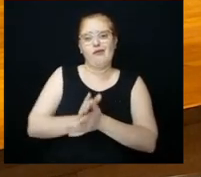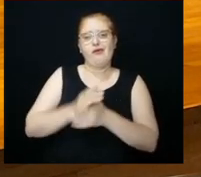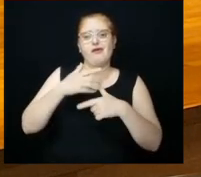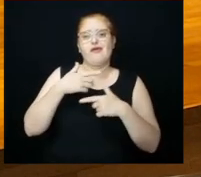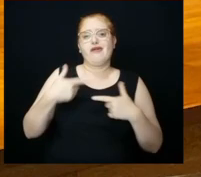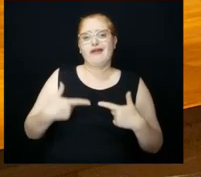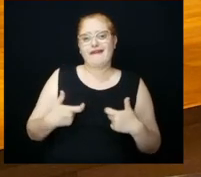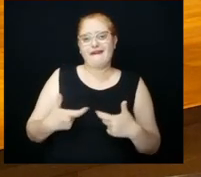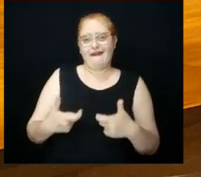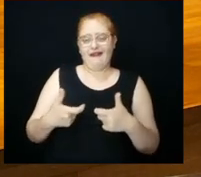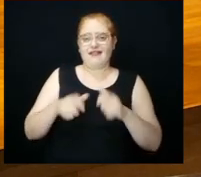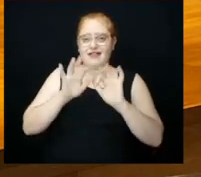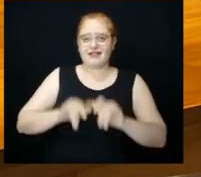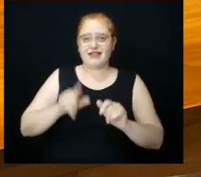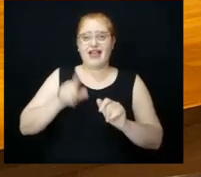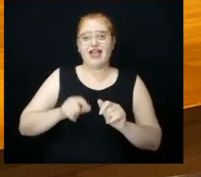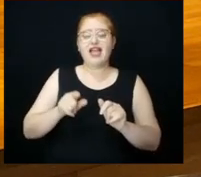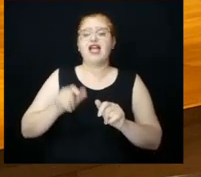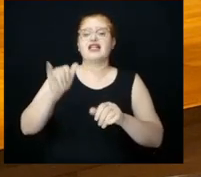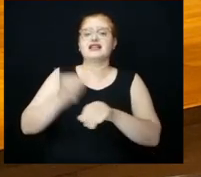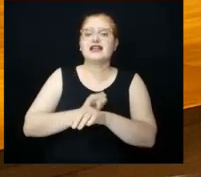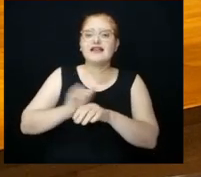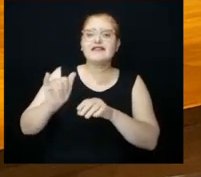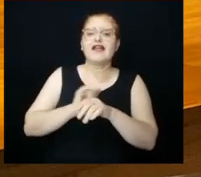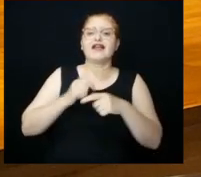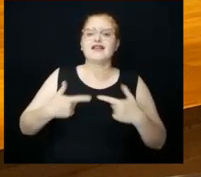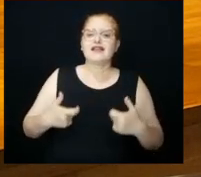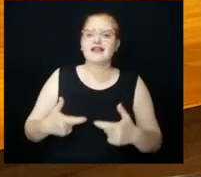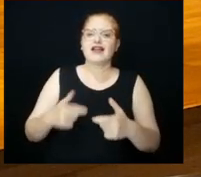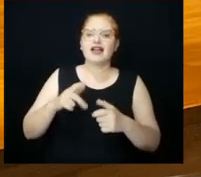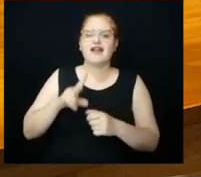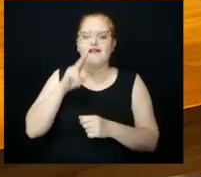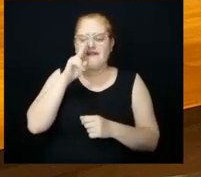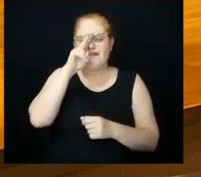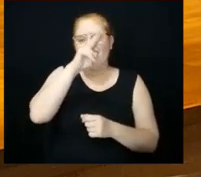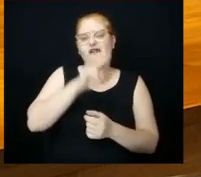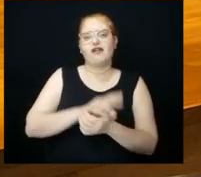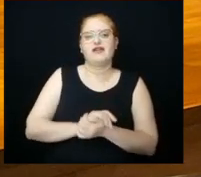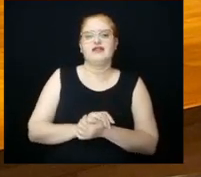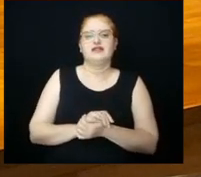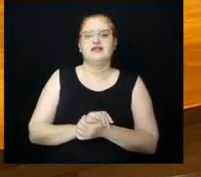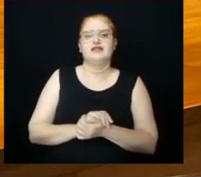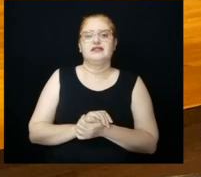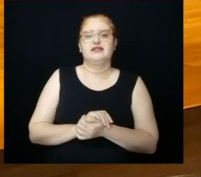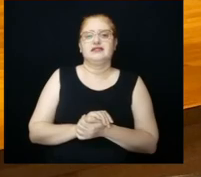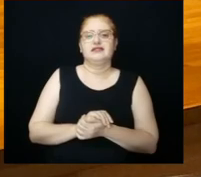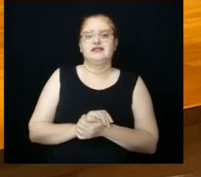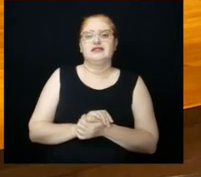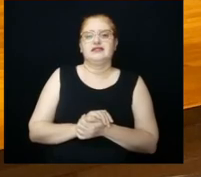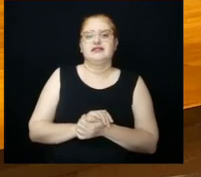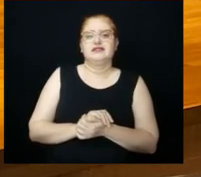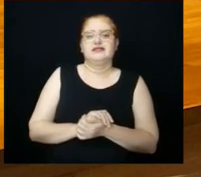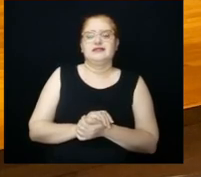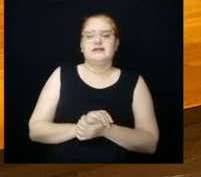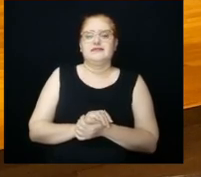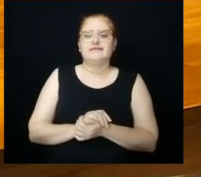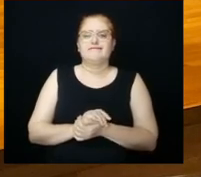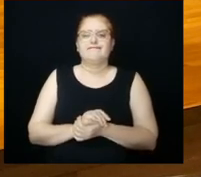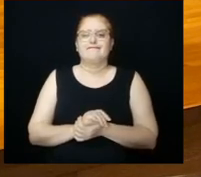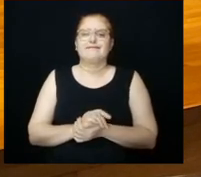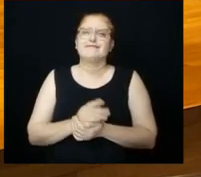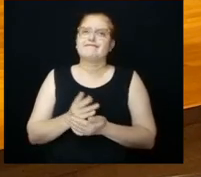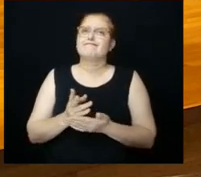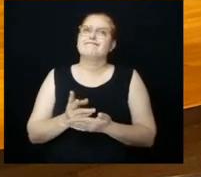que essa escrita se torna estratégia de guerra, de força, para negar esses demônios que continuam,